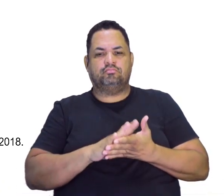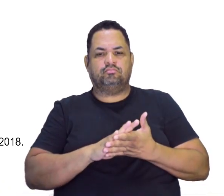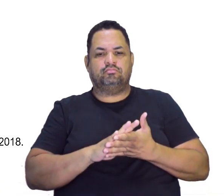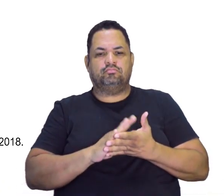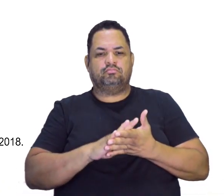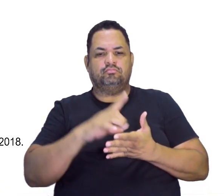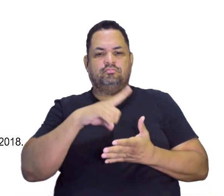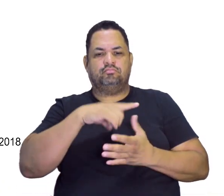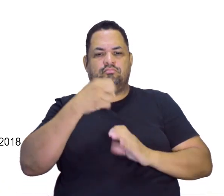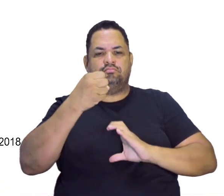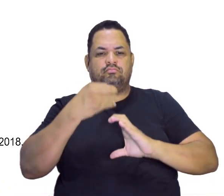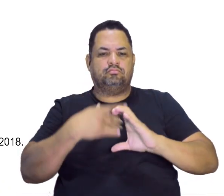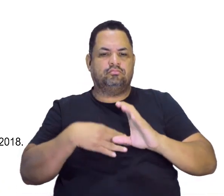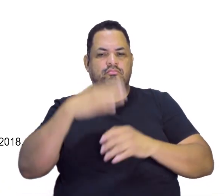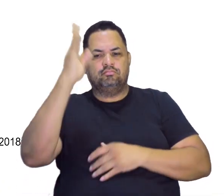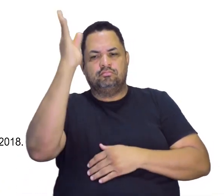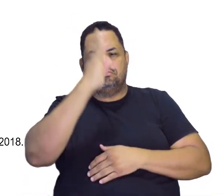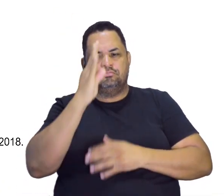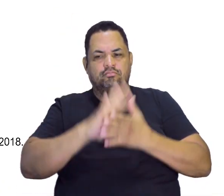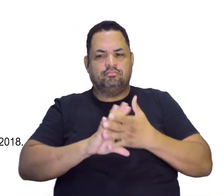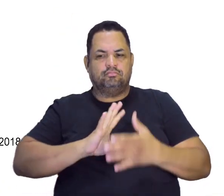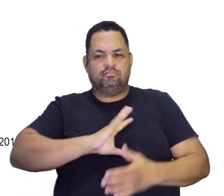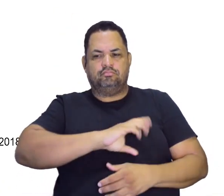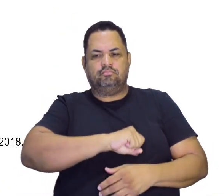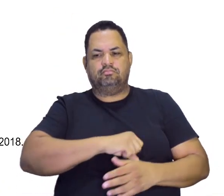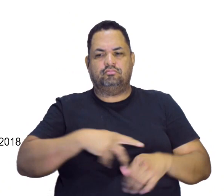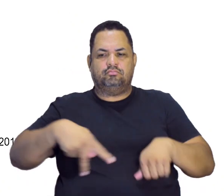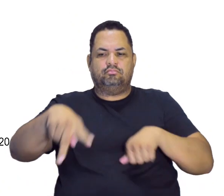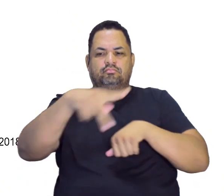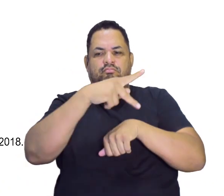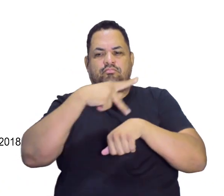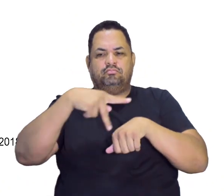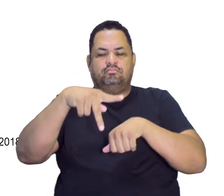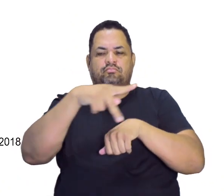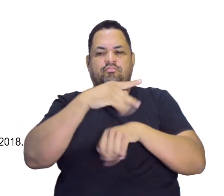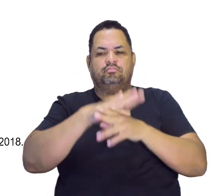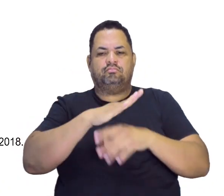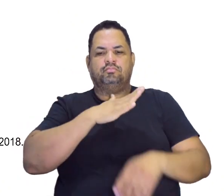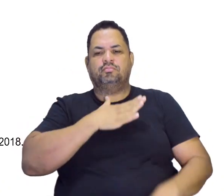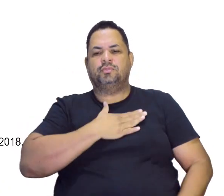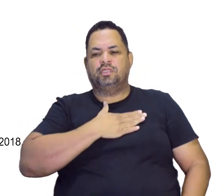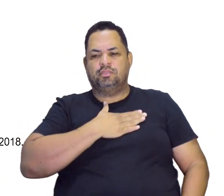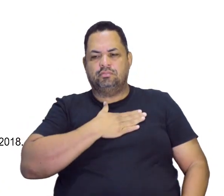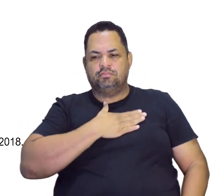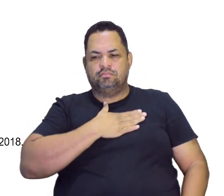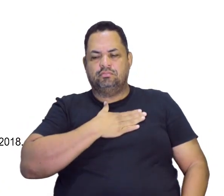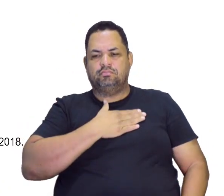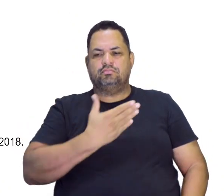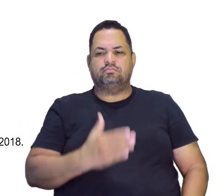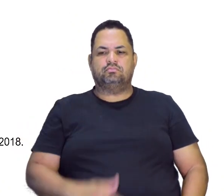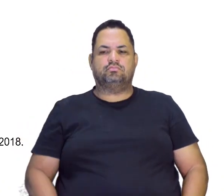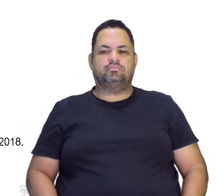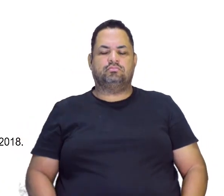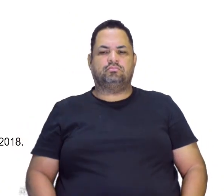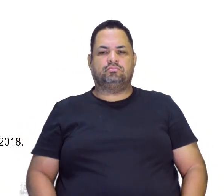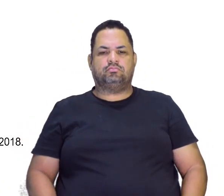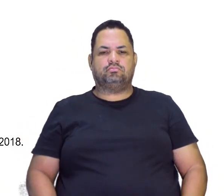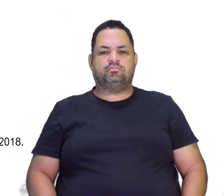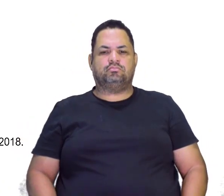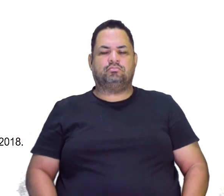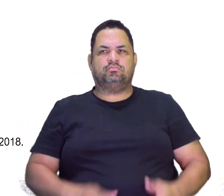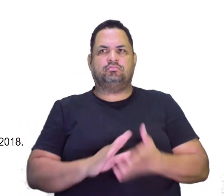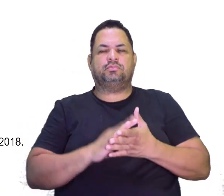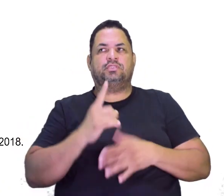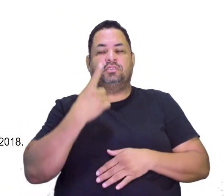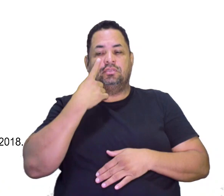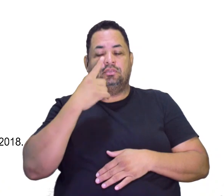passse ter mais amor à nação nacionalismo não sei se vocês já viram mas eh os